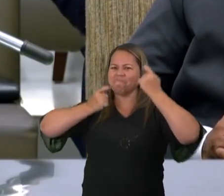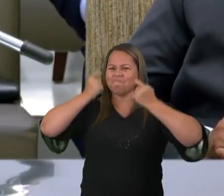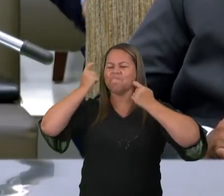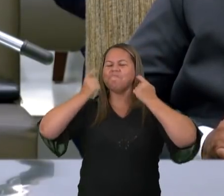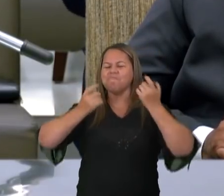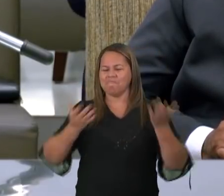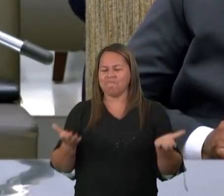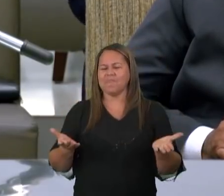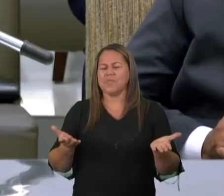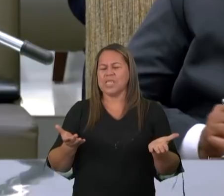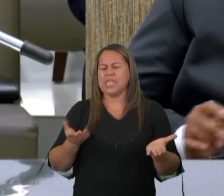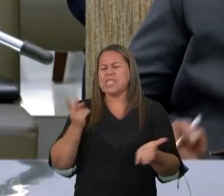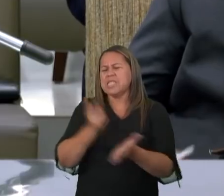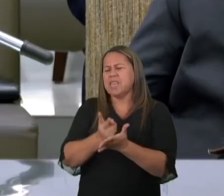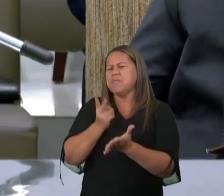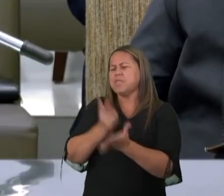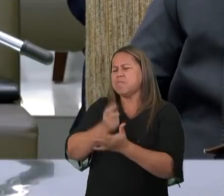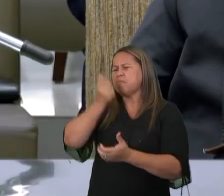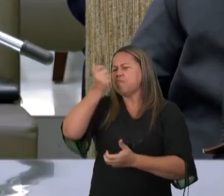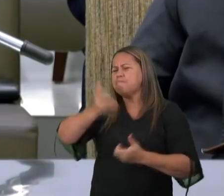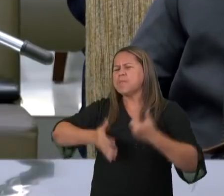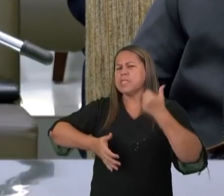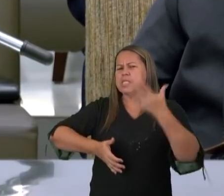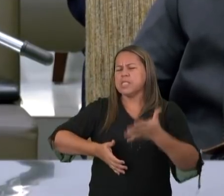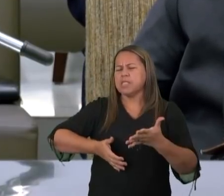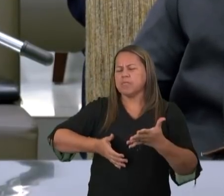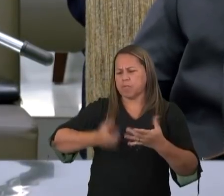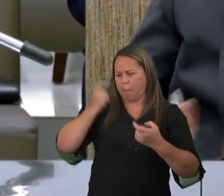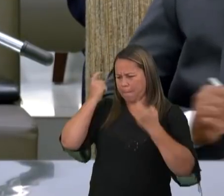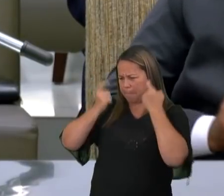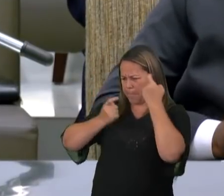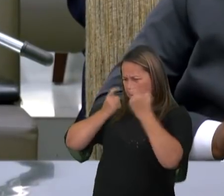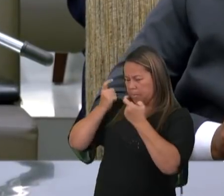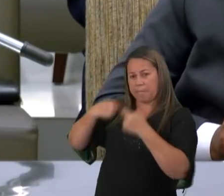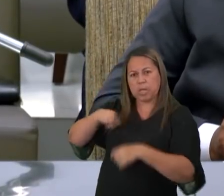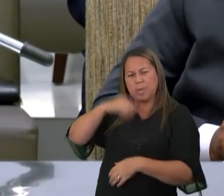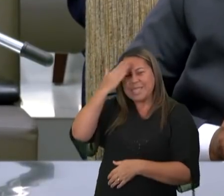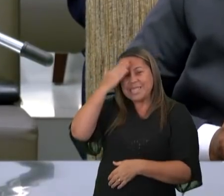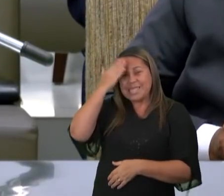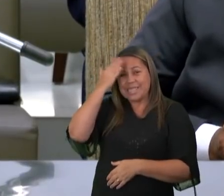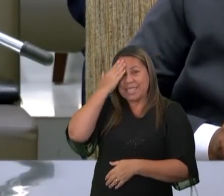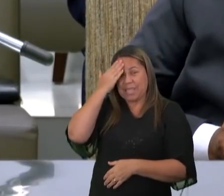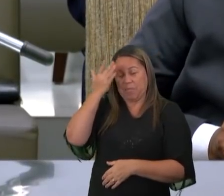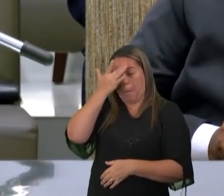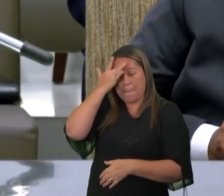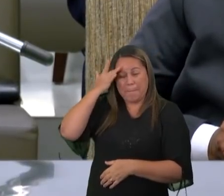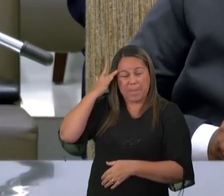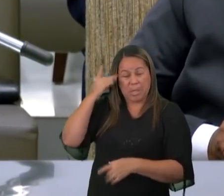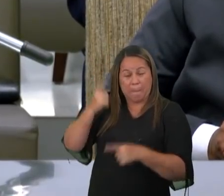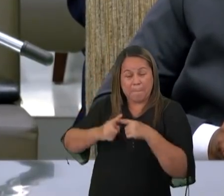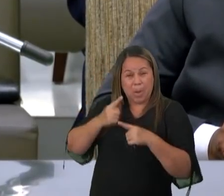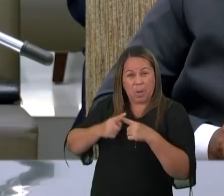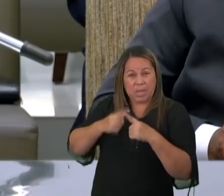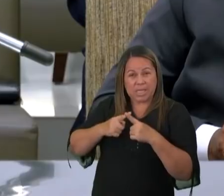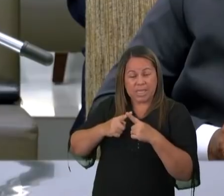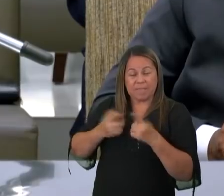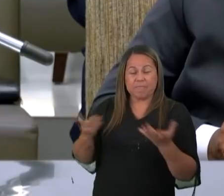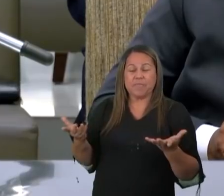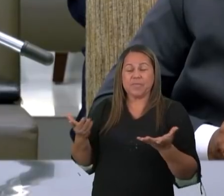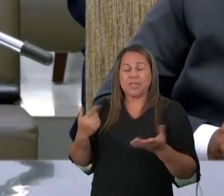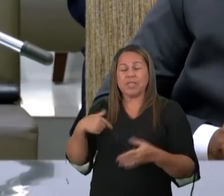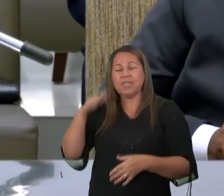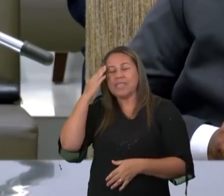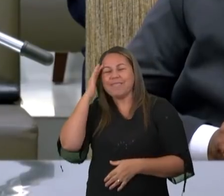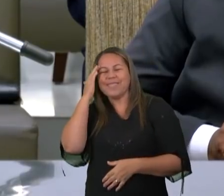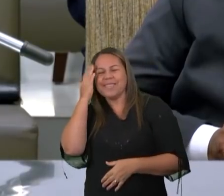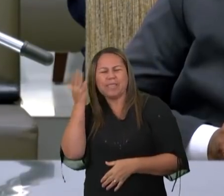Eu sempre ressalto dizendo que esta palavra preocupação é para nós compreendermos melhor como seres humanos, porque entendemos que não